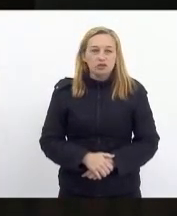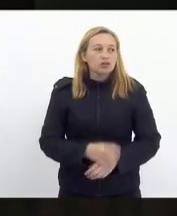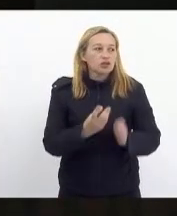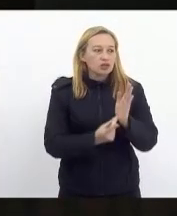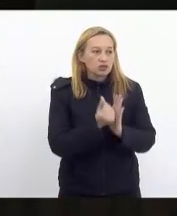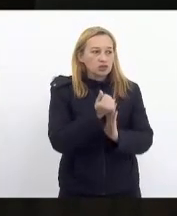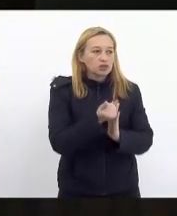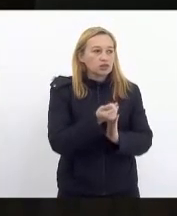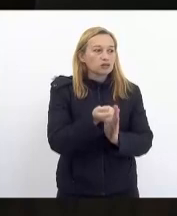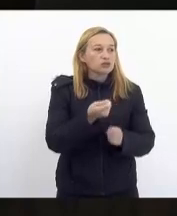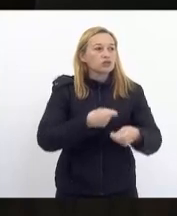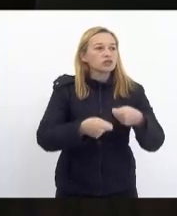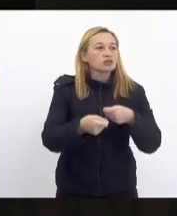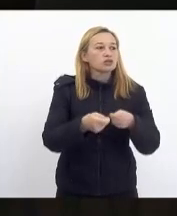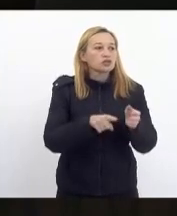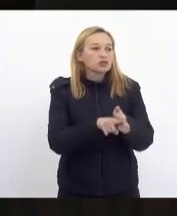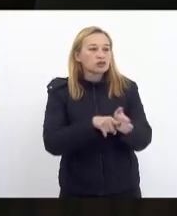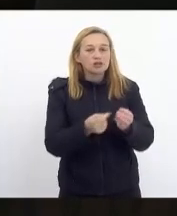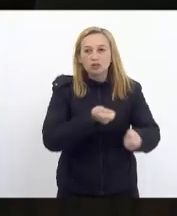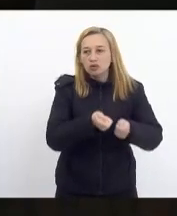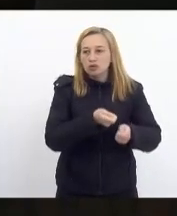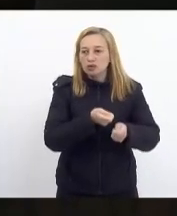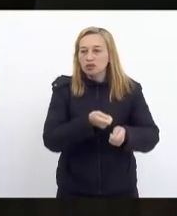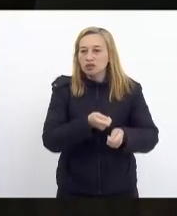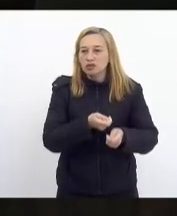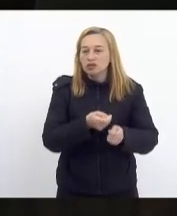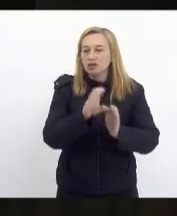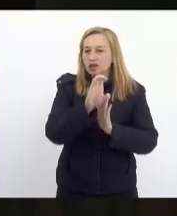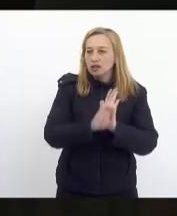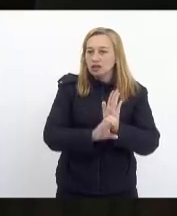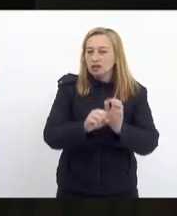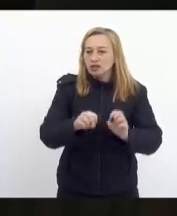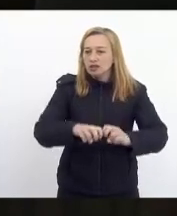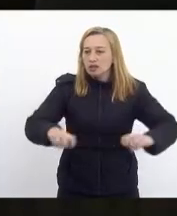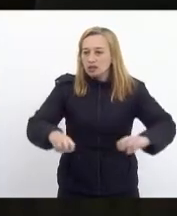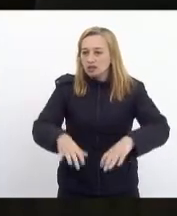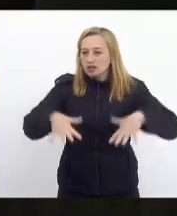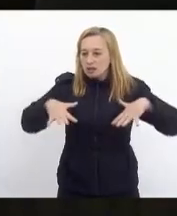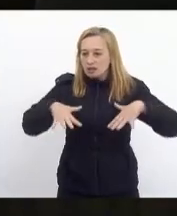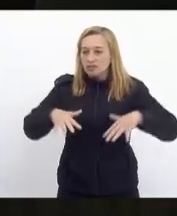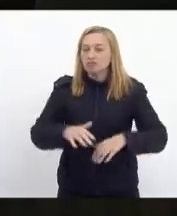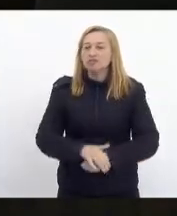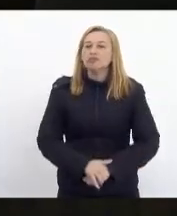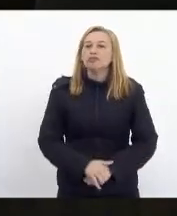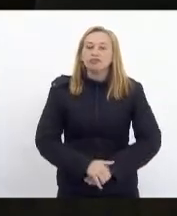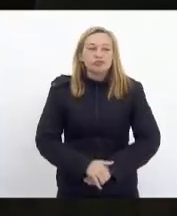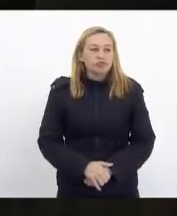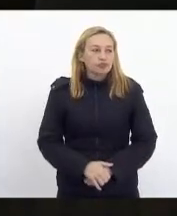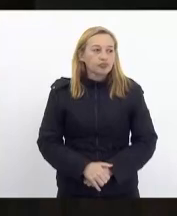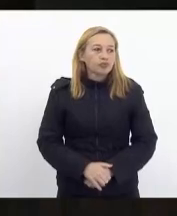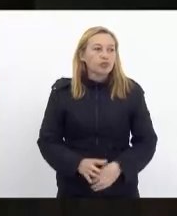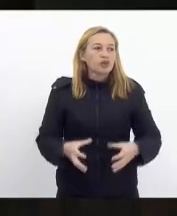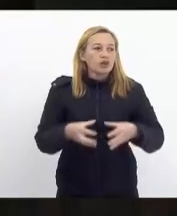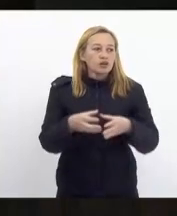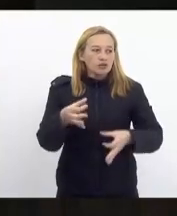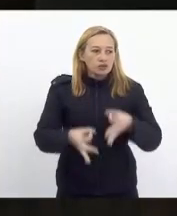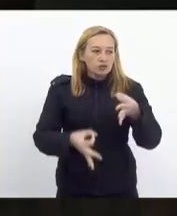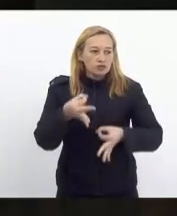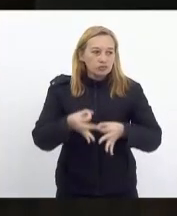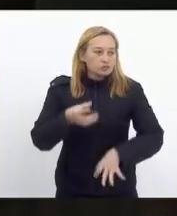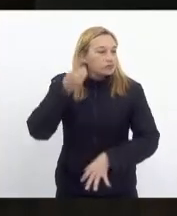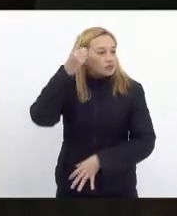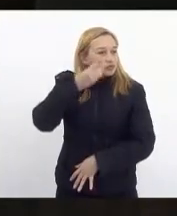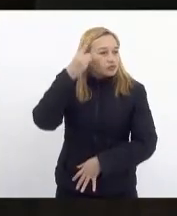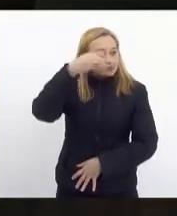orçamento, finanças, fiscalização financeira e controle. As emendas de plenário. Para emitir parecer, pela Constituição e Justiça,